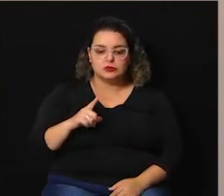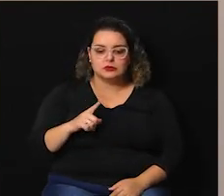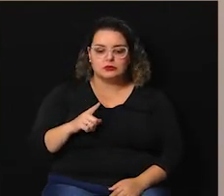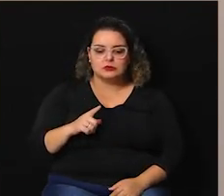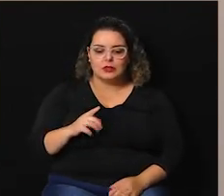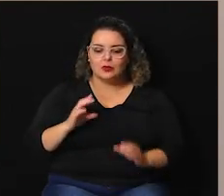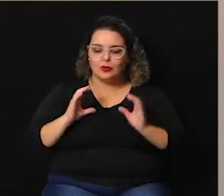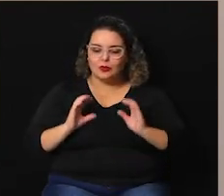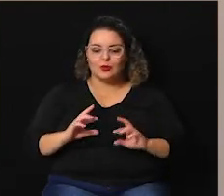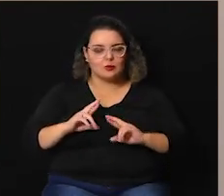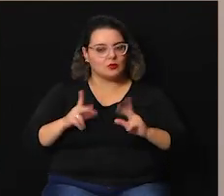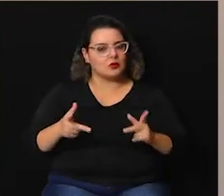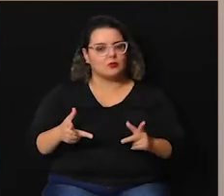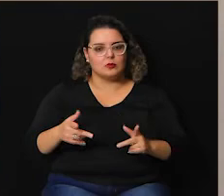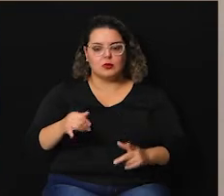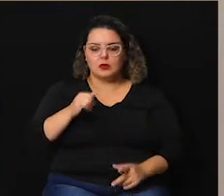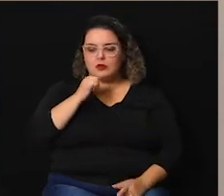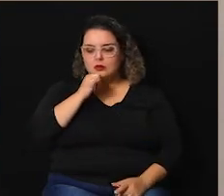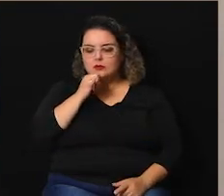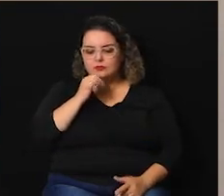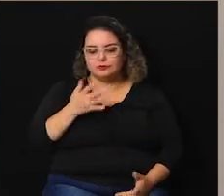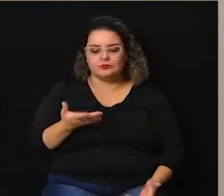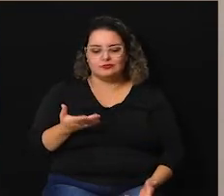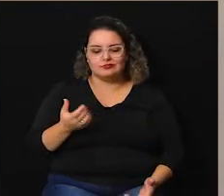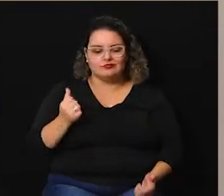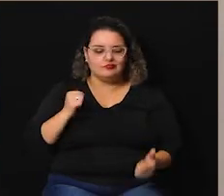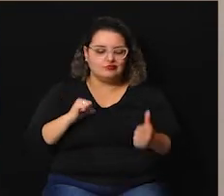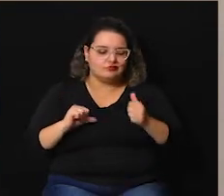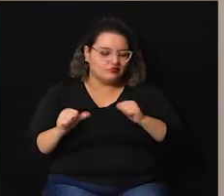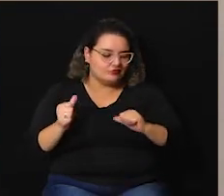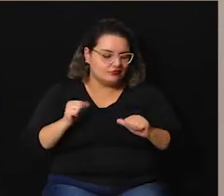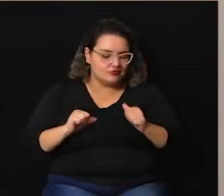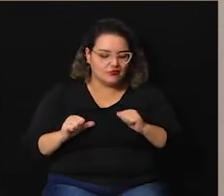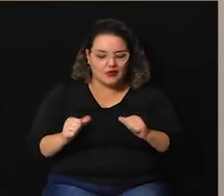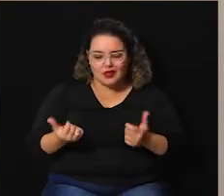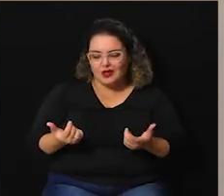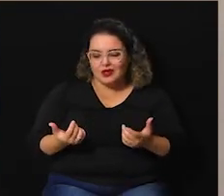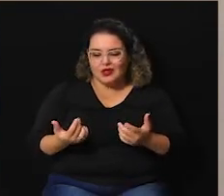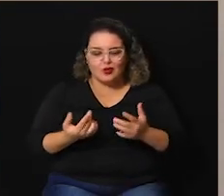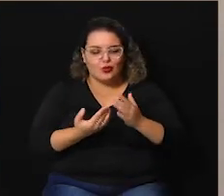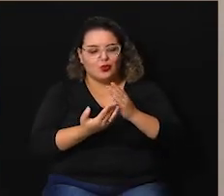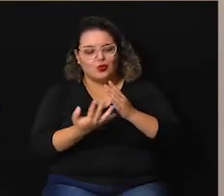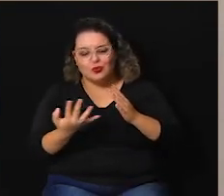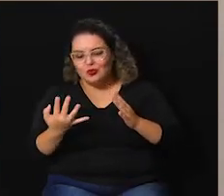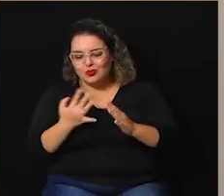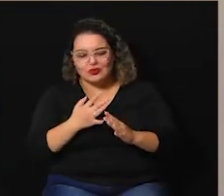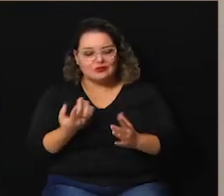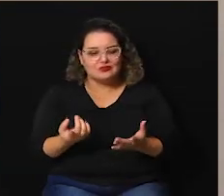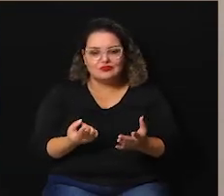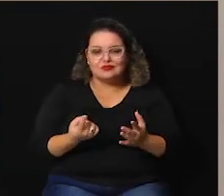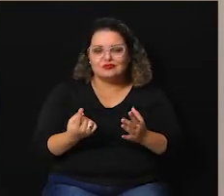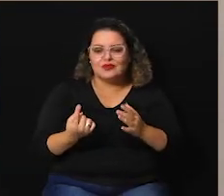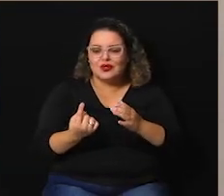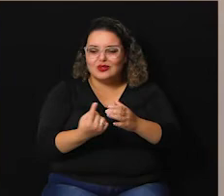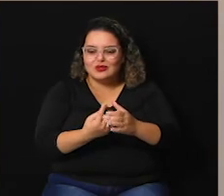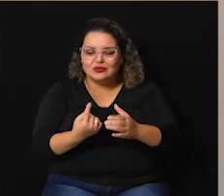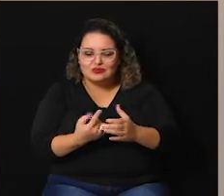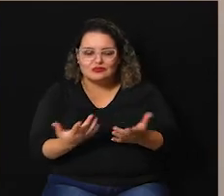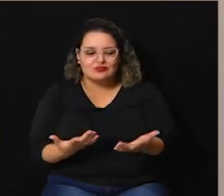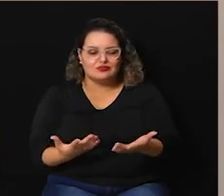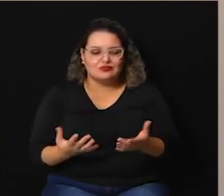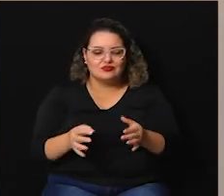distúrbios de comportamento, por exemplo, na depressão, isolamento, o jovem ou mesmo adulto, diminuiu o contato